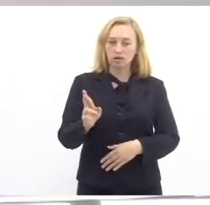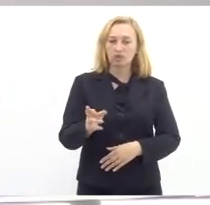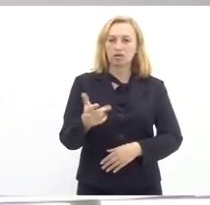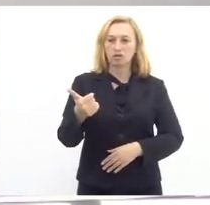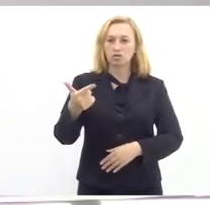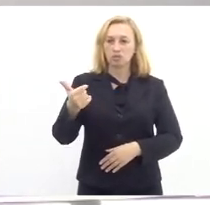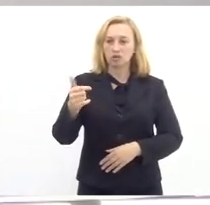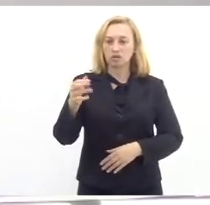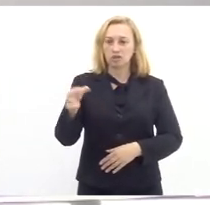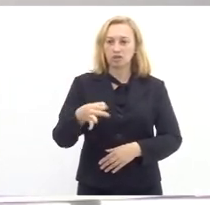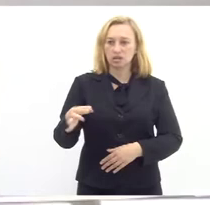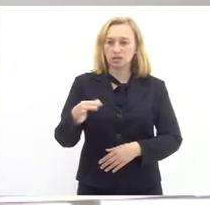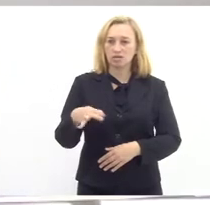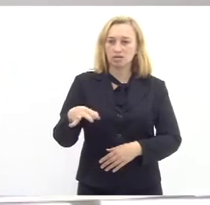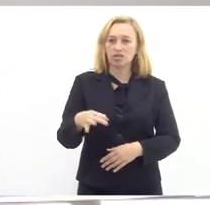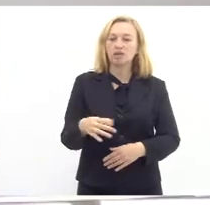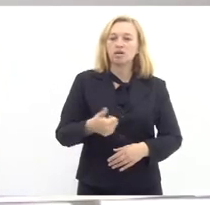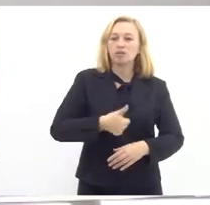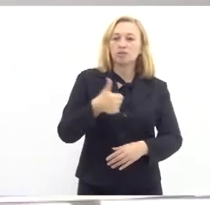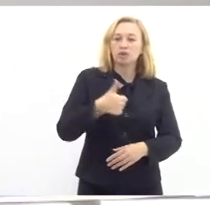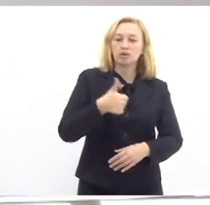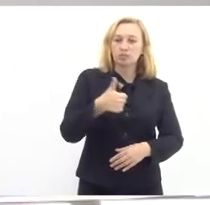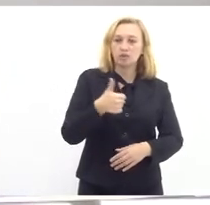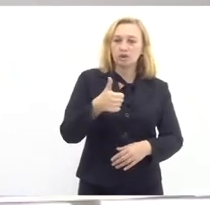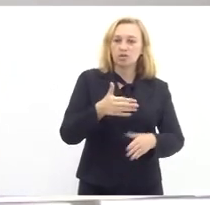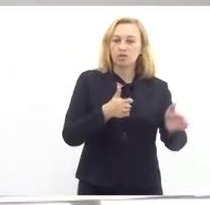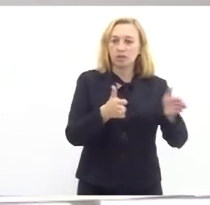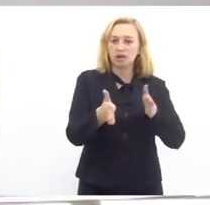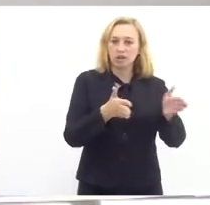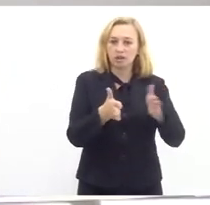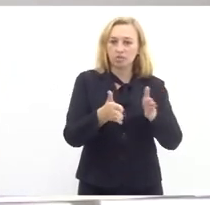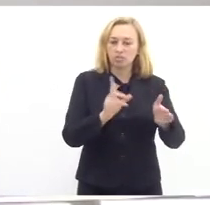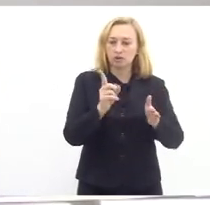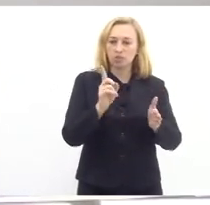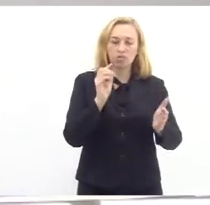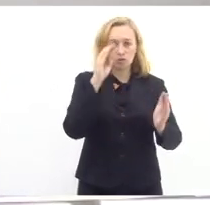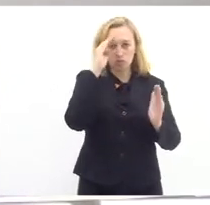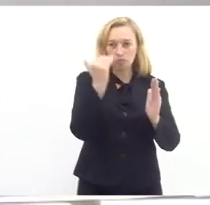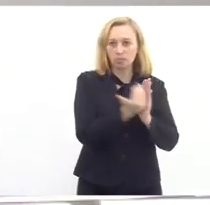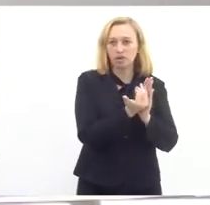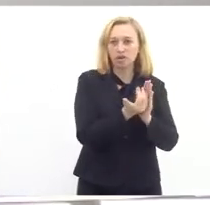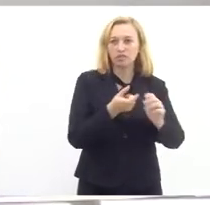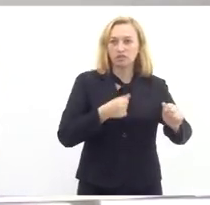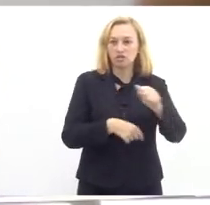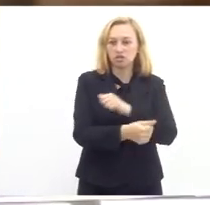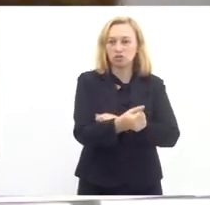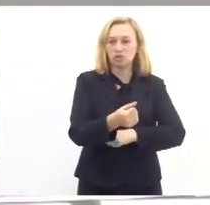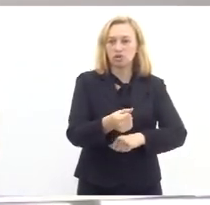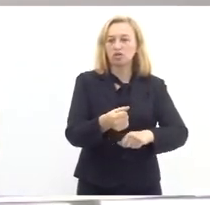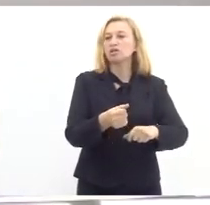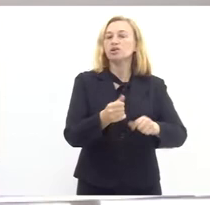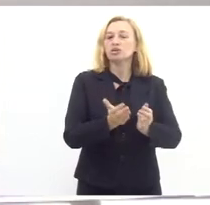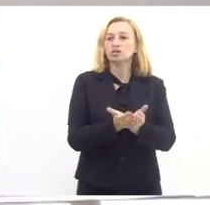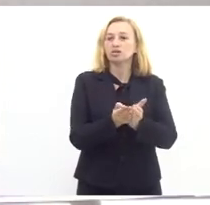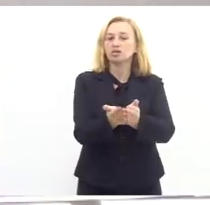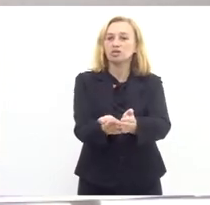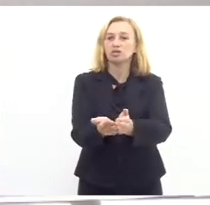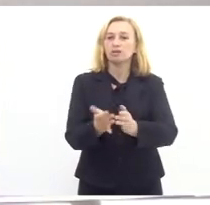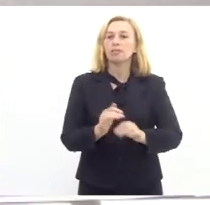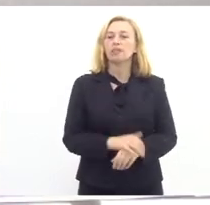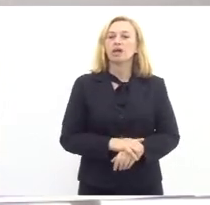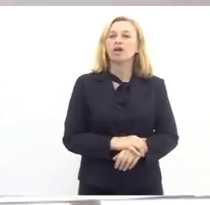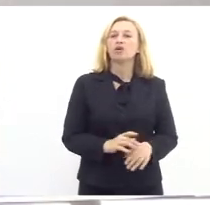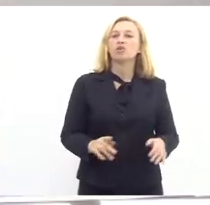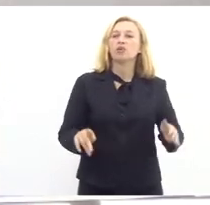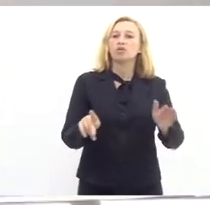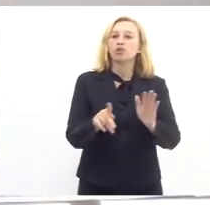R$ 2.271.981,12 por descumprimento da primeira fase do plano de investimento da concessionária no sistema de transporte ferroviário. O projeto